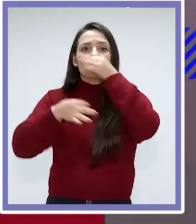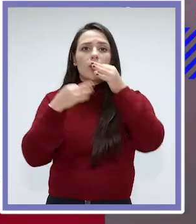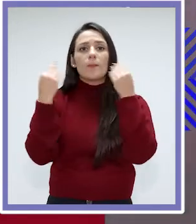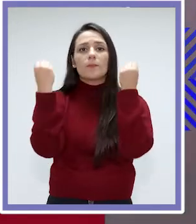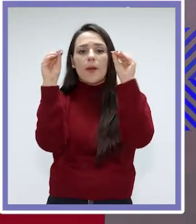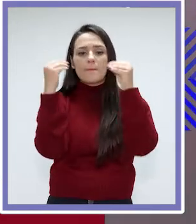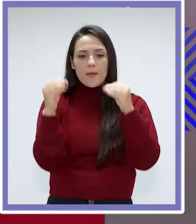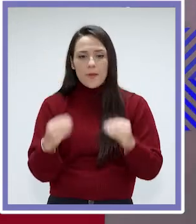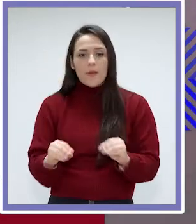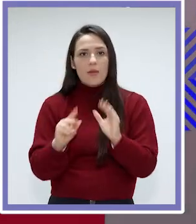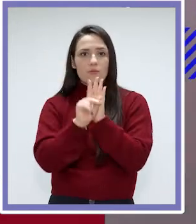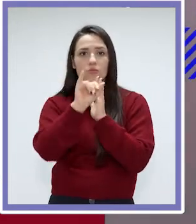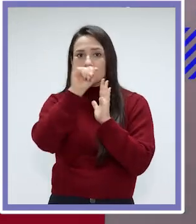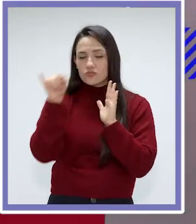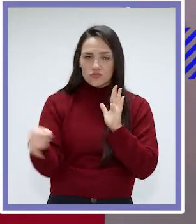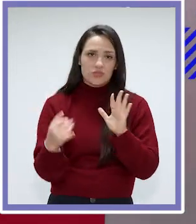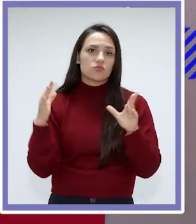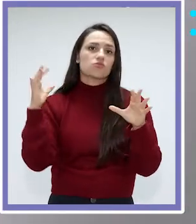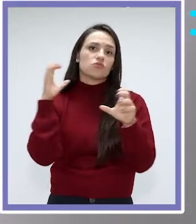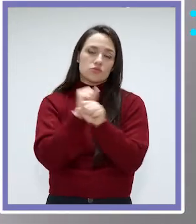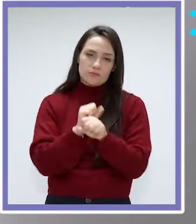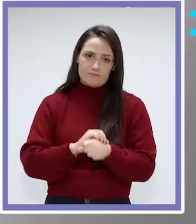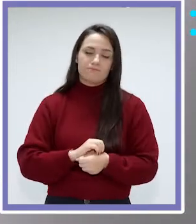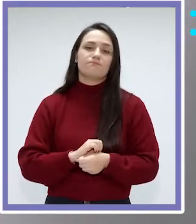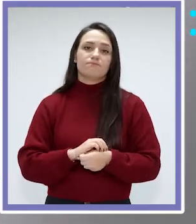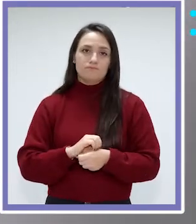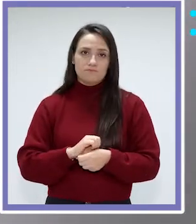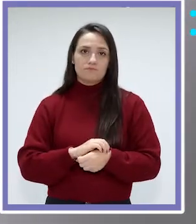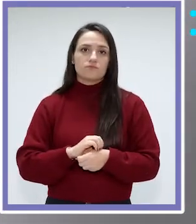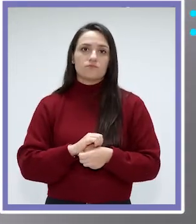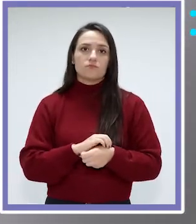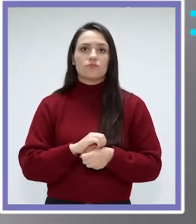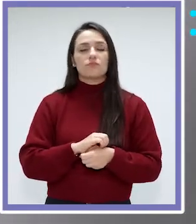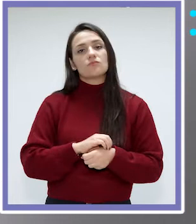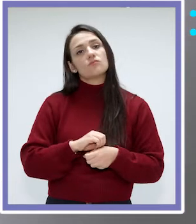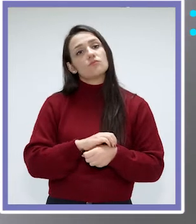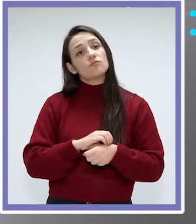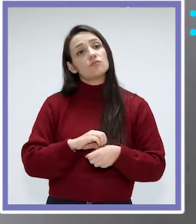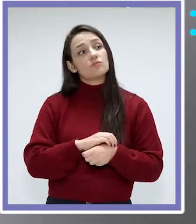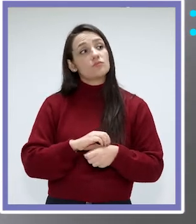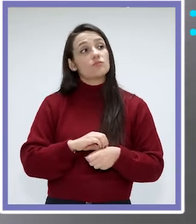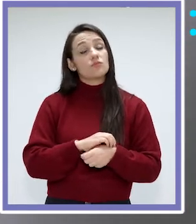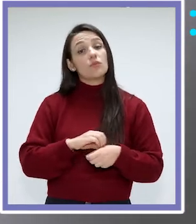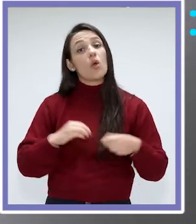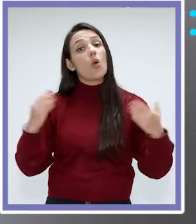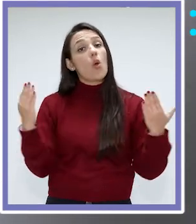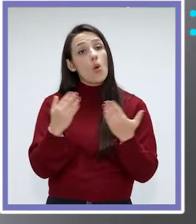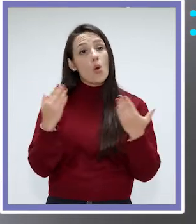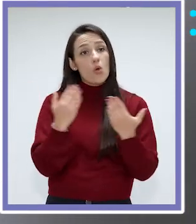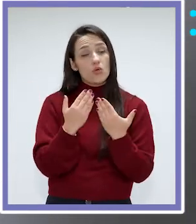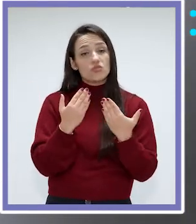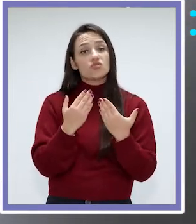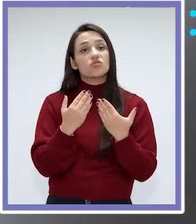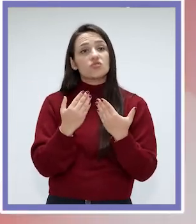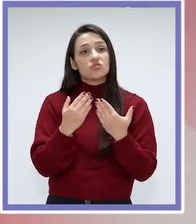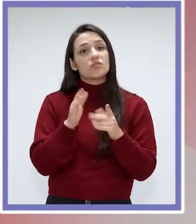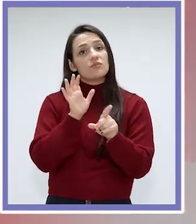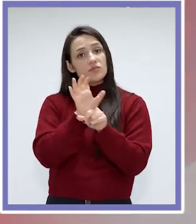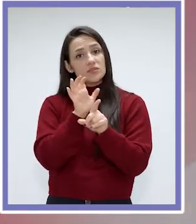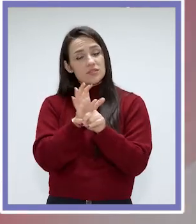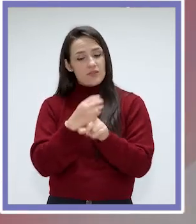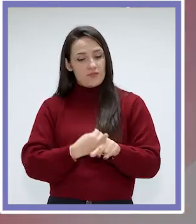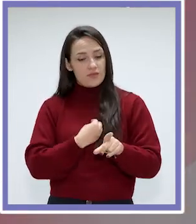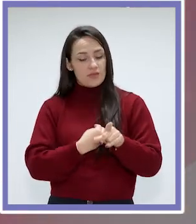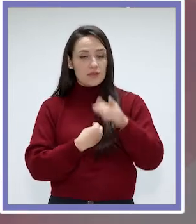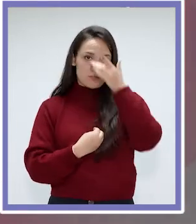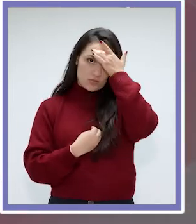impactos a médio e longo prazos, né? Hoje tem algum impacto mais na vida das pessoas, talvez de Porto